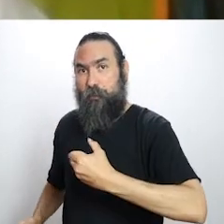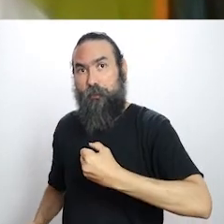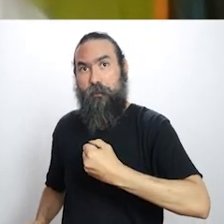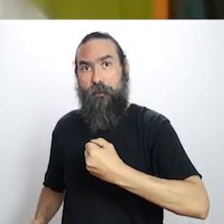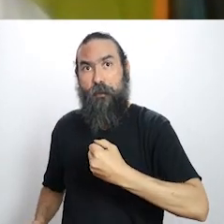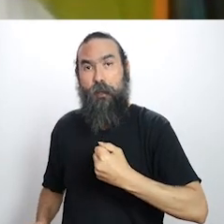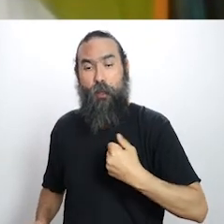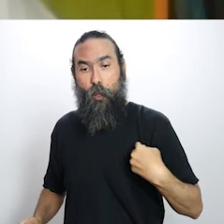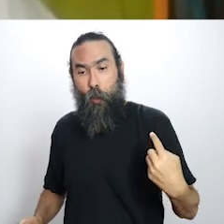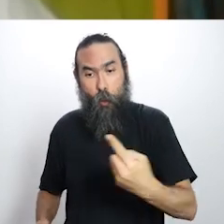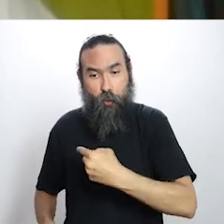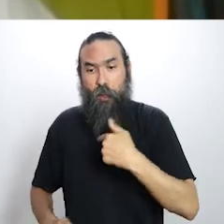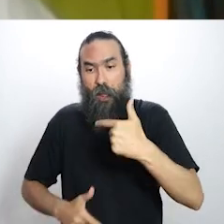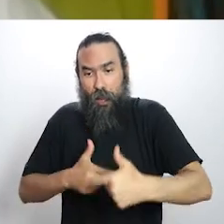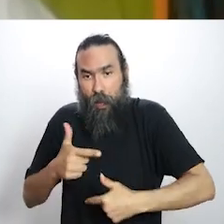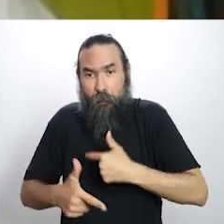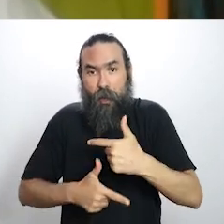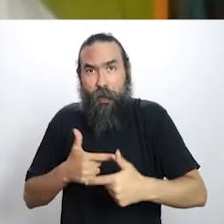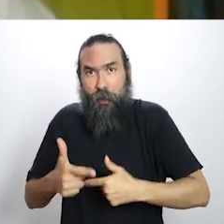fôlego